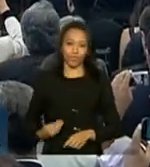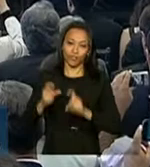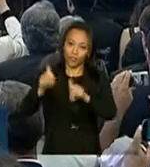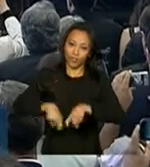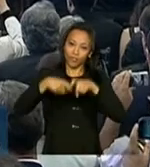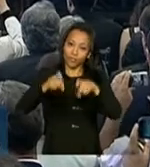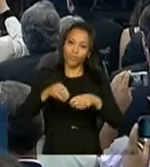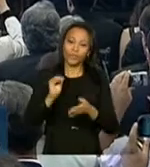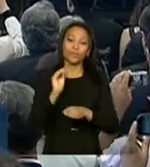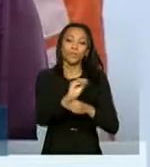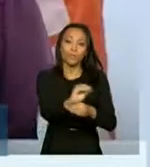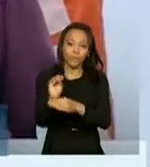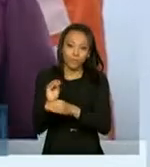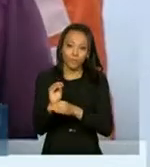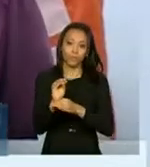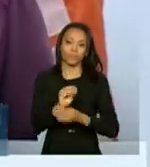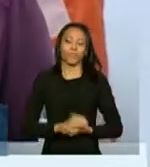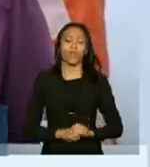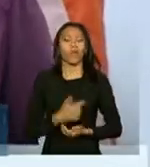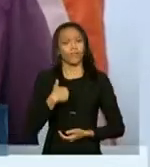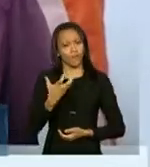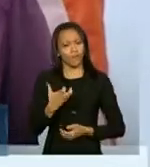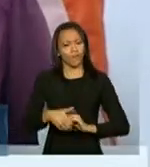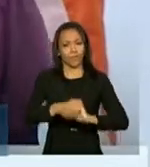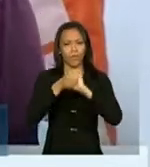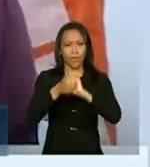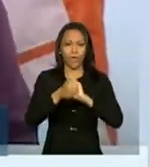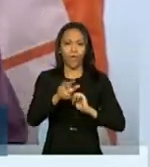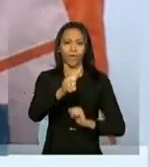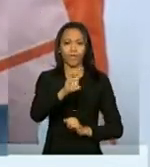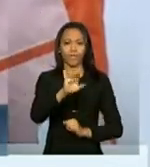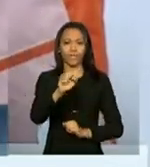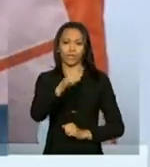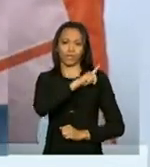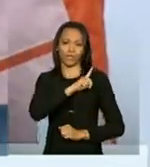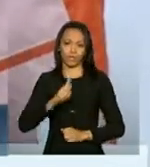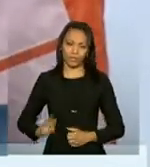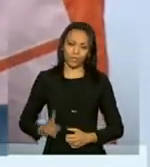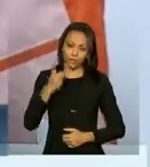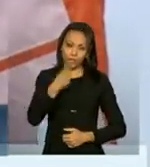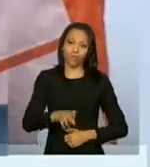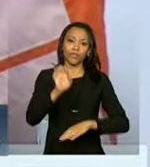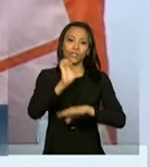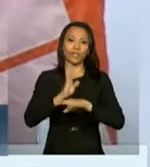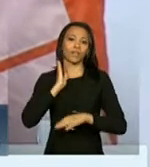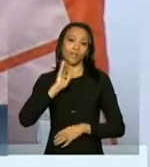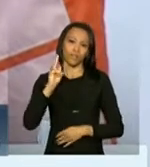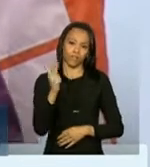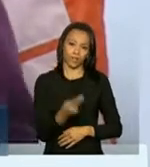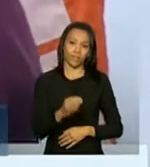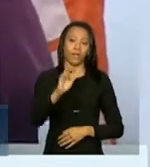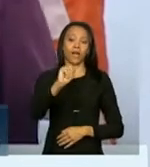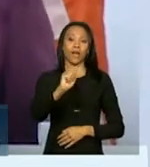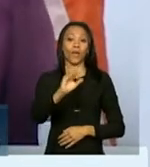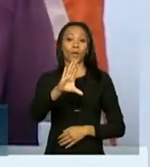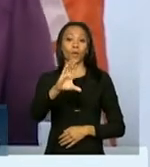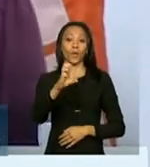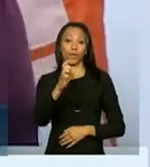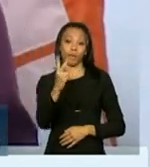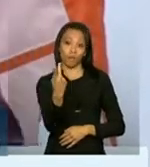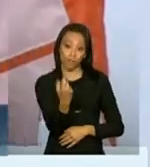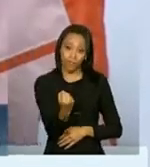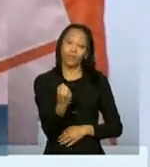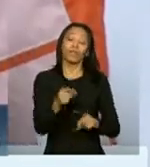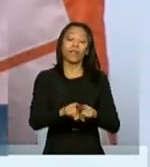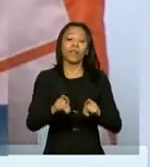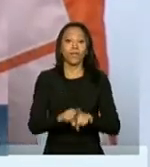Pecuária e Abastecimento. Queria cumprimentar o senhor vice-governador de Minas Gerais, Alberto Pinto Coelho.